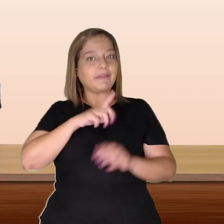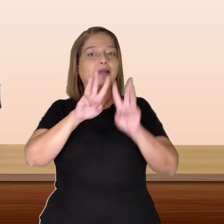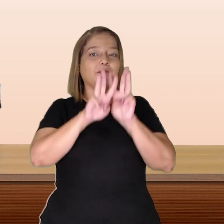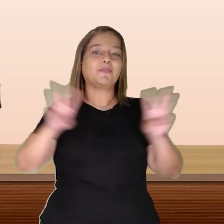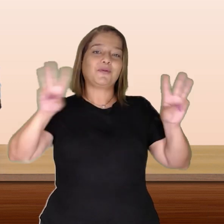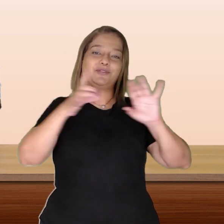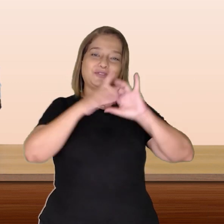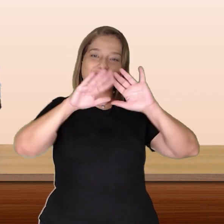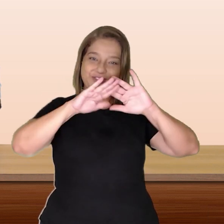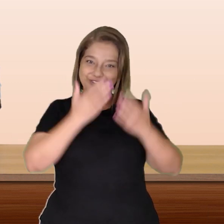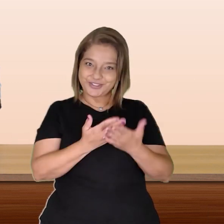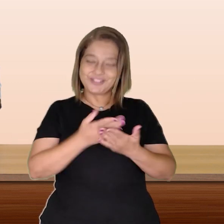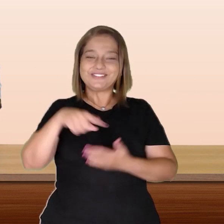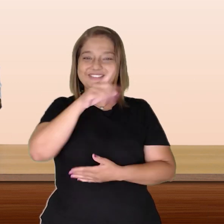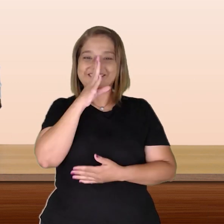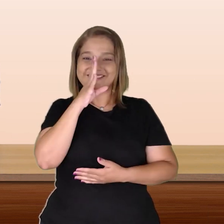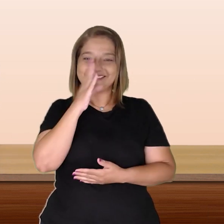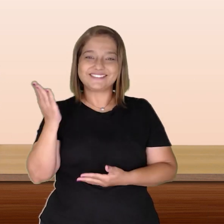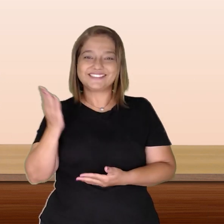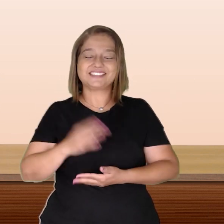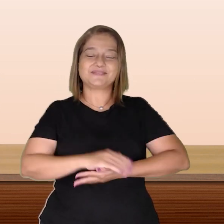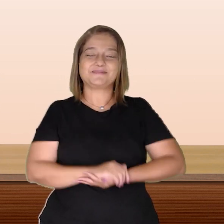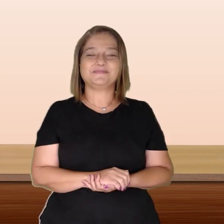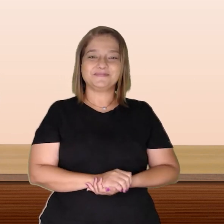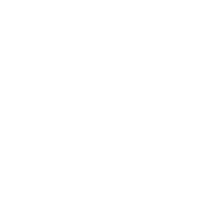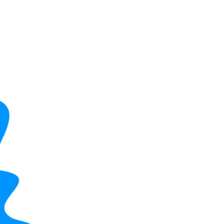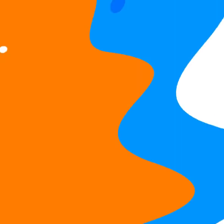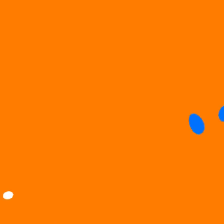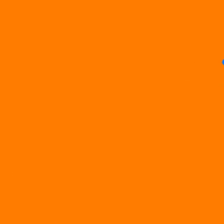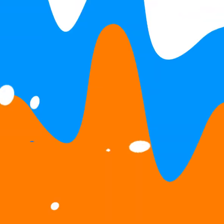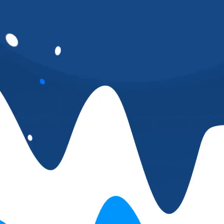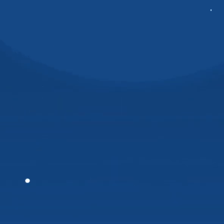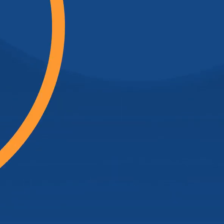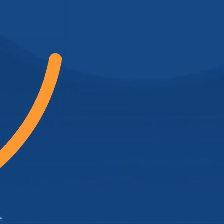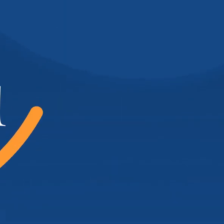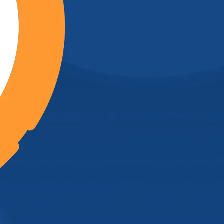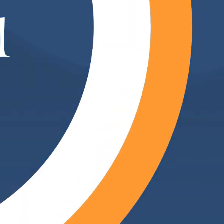está disponível no portal Conexão Escola. Vamos assistir.